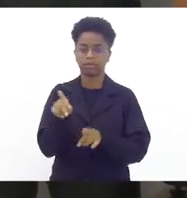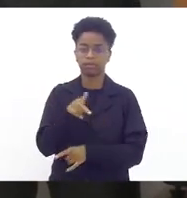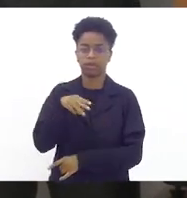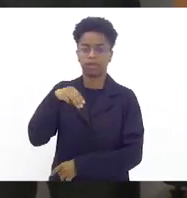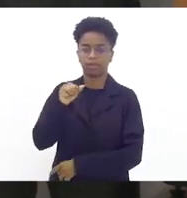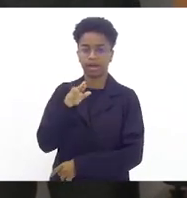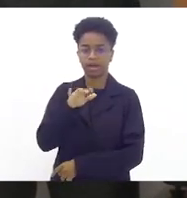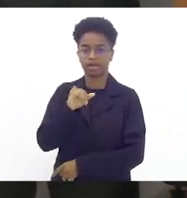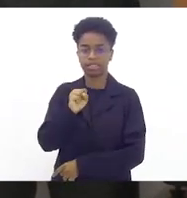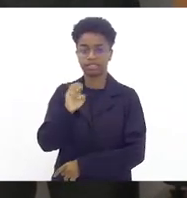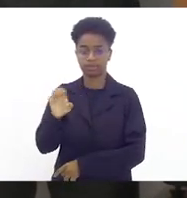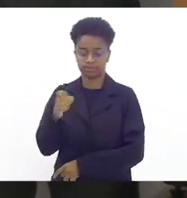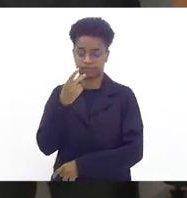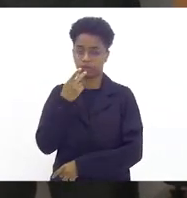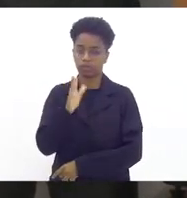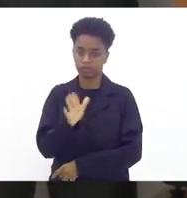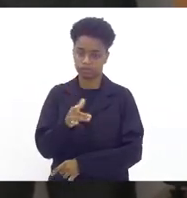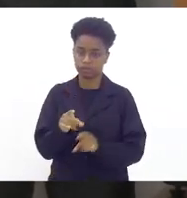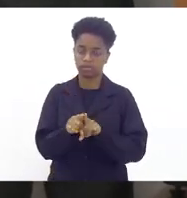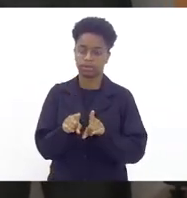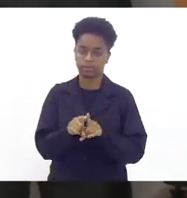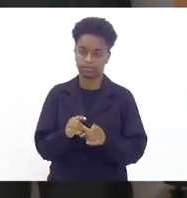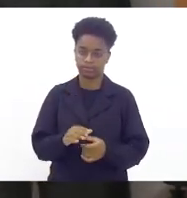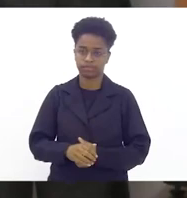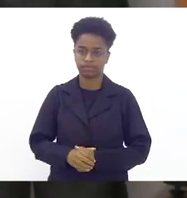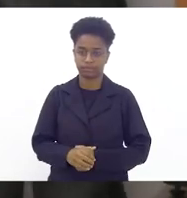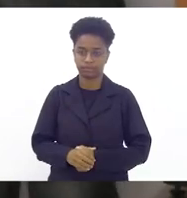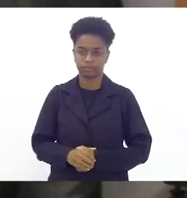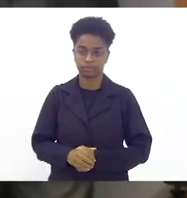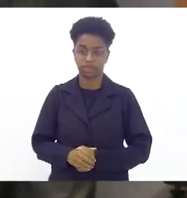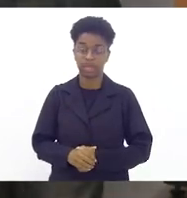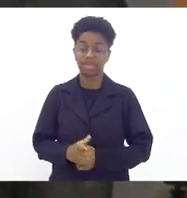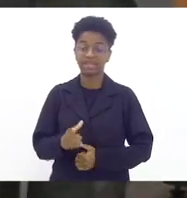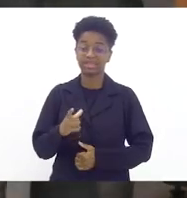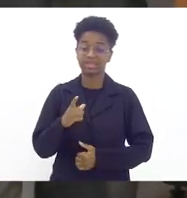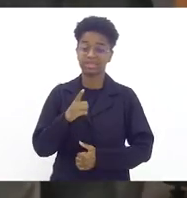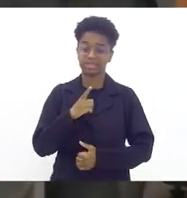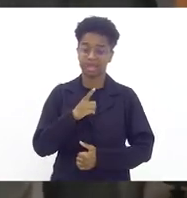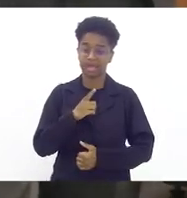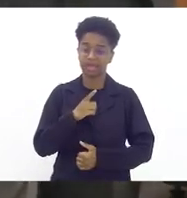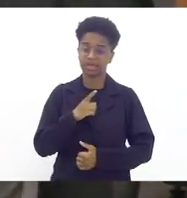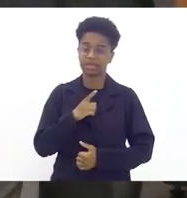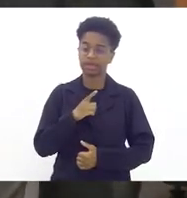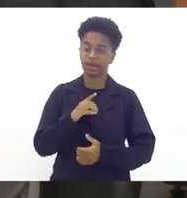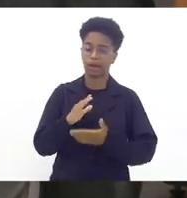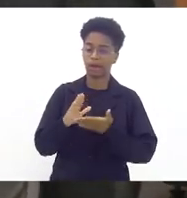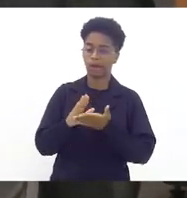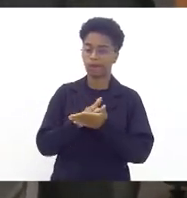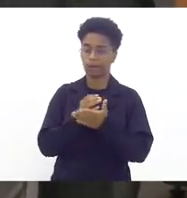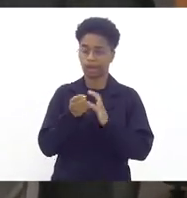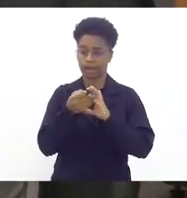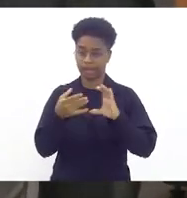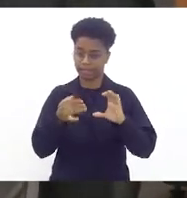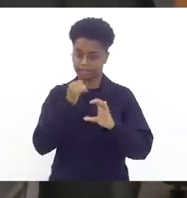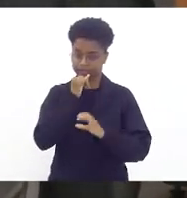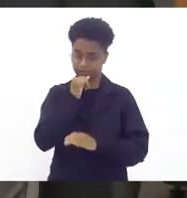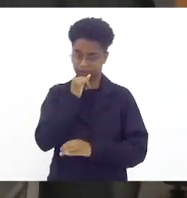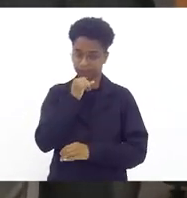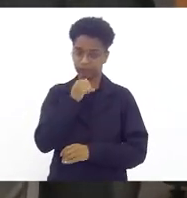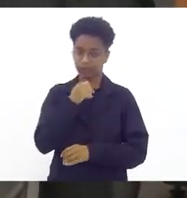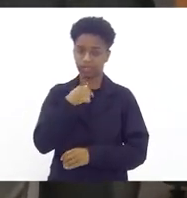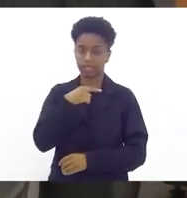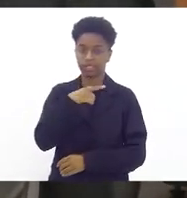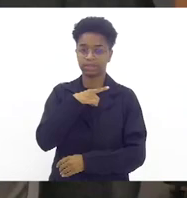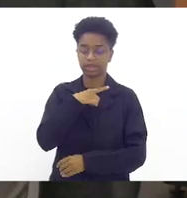Marise, que é nós temos particularismos. Então, se eu pego, por exemplo, o